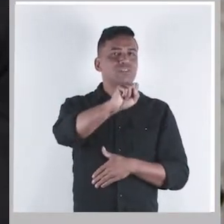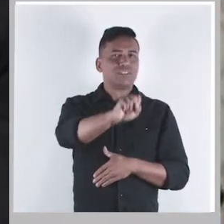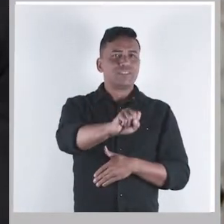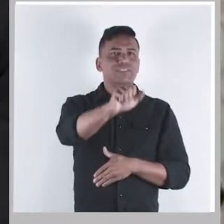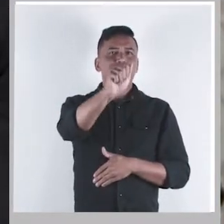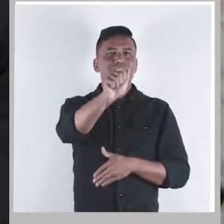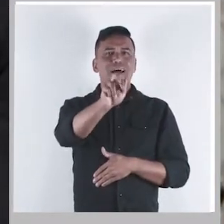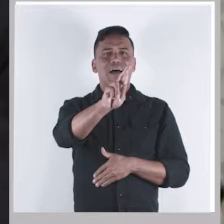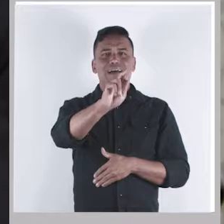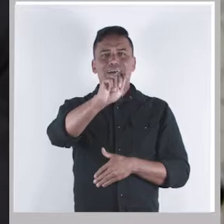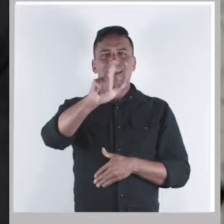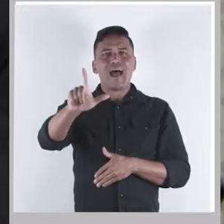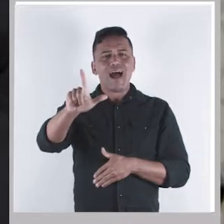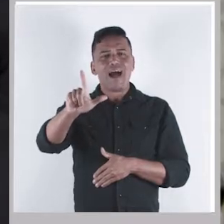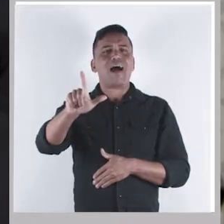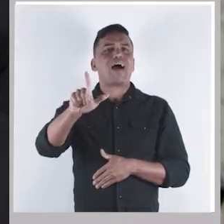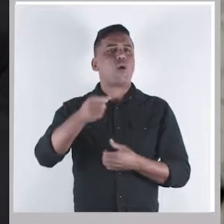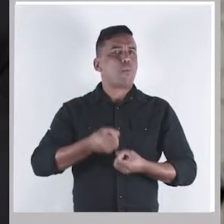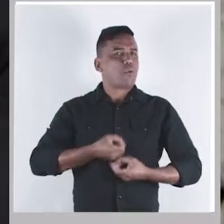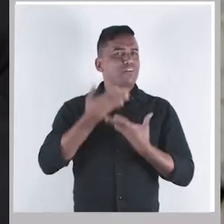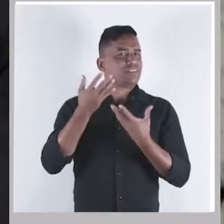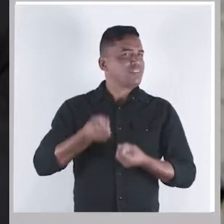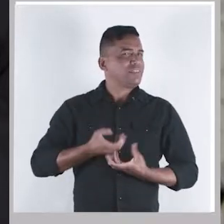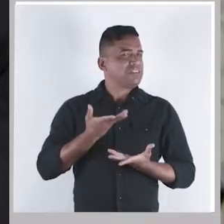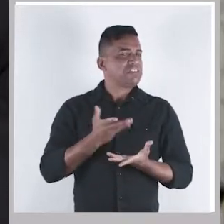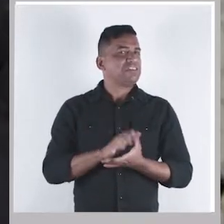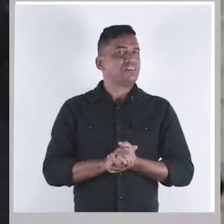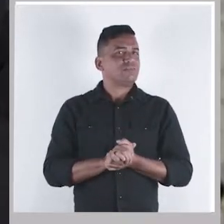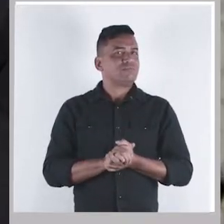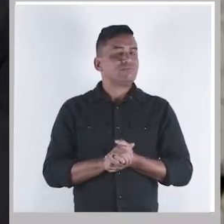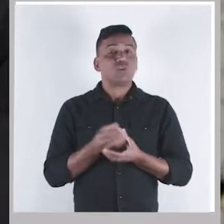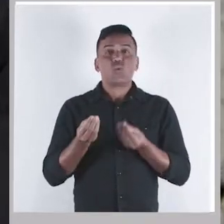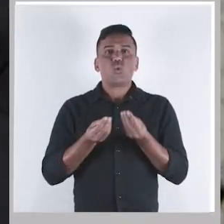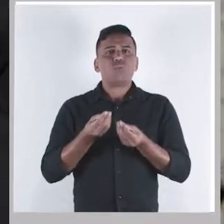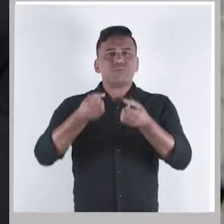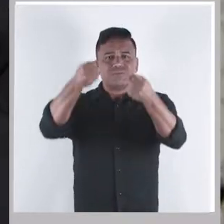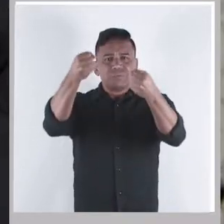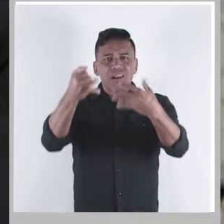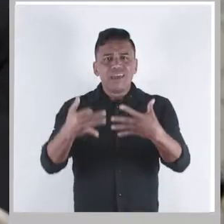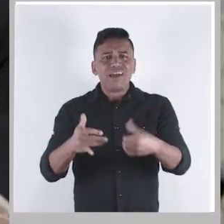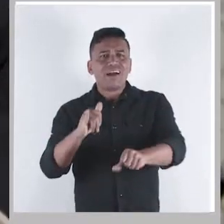espontâneo, sabe? Não foi nada premeditado, né?